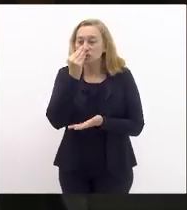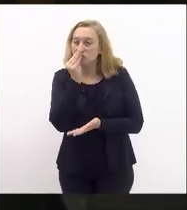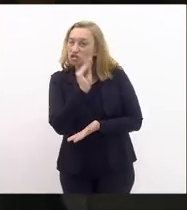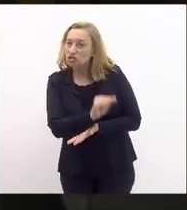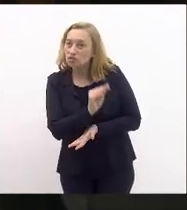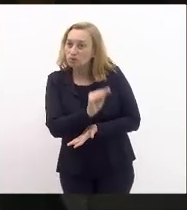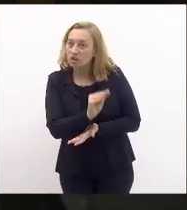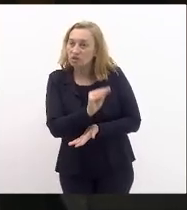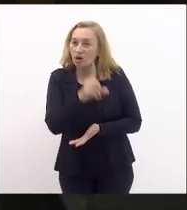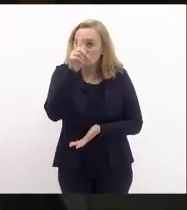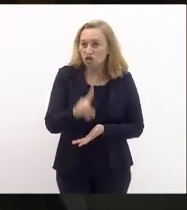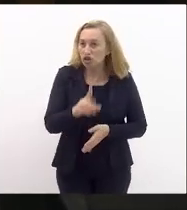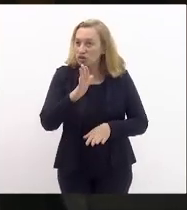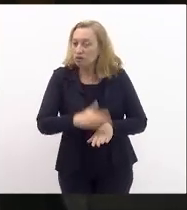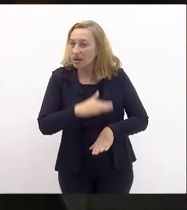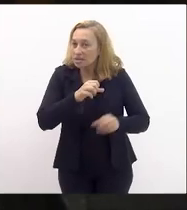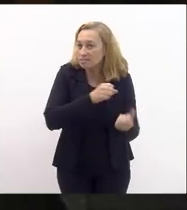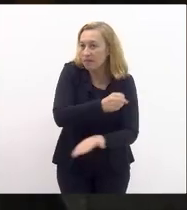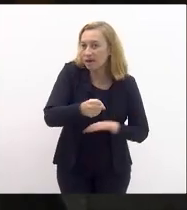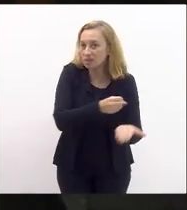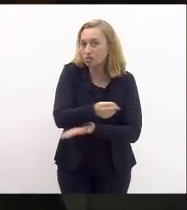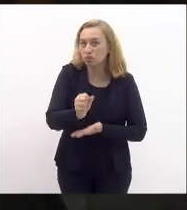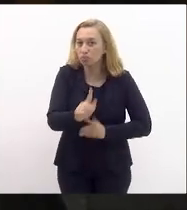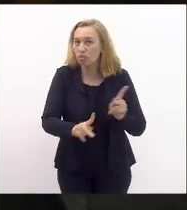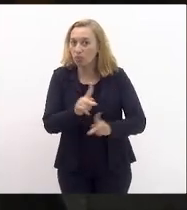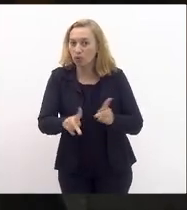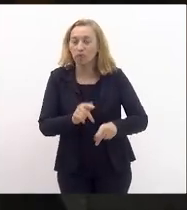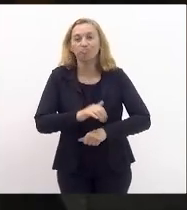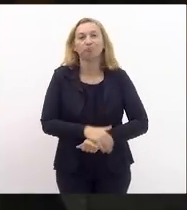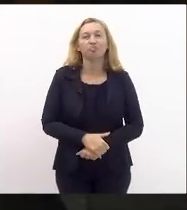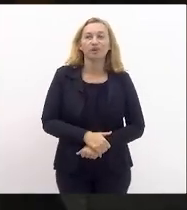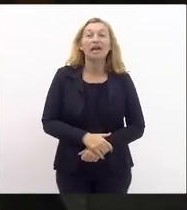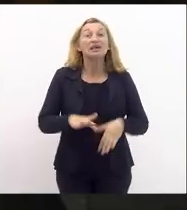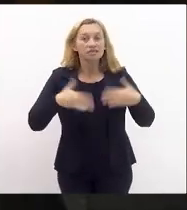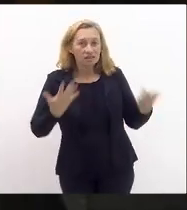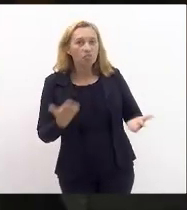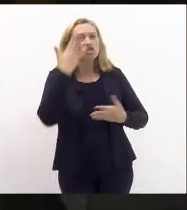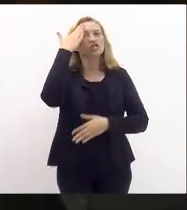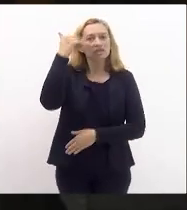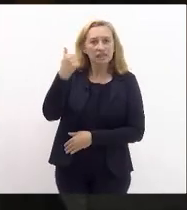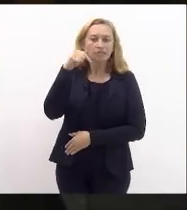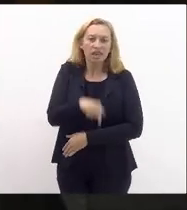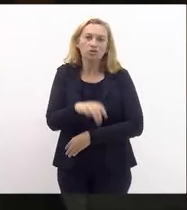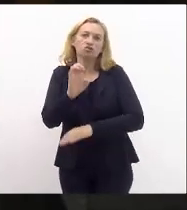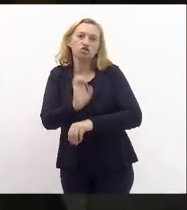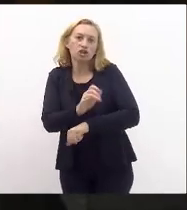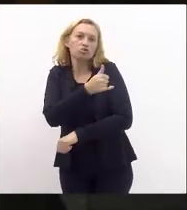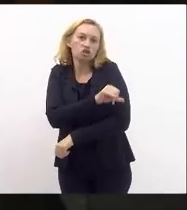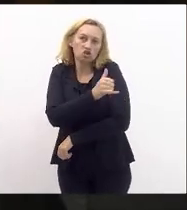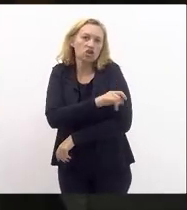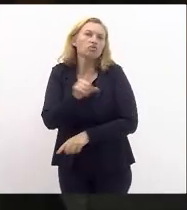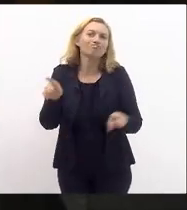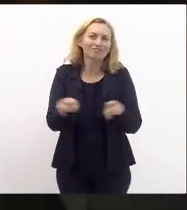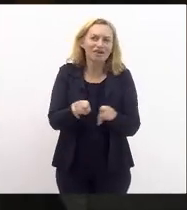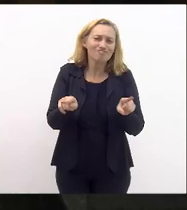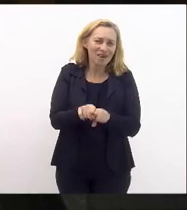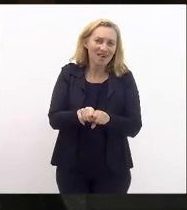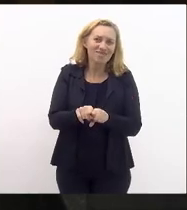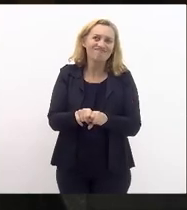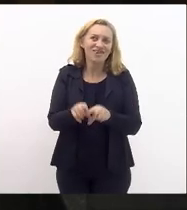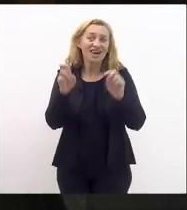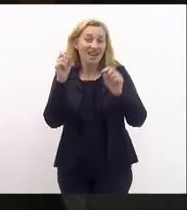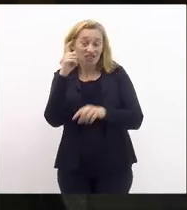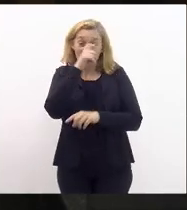desrespeitos aos direitos mais básicos da população. Então, a gente sabe que aqui no Estado do Rio de Janeiro a situação também é muito